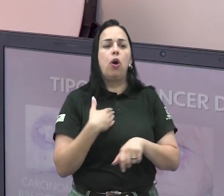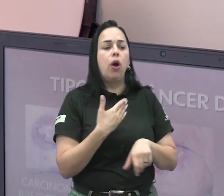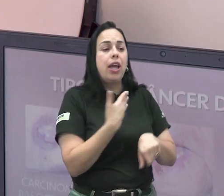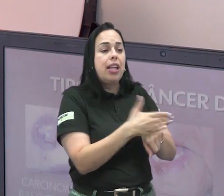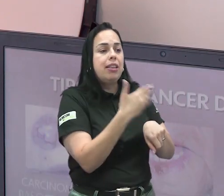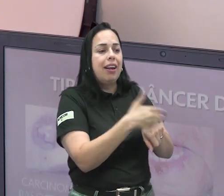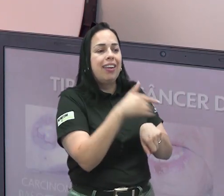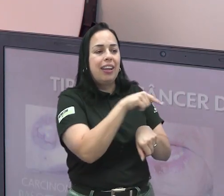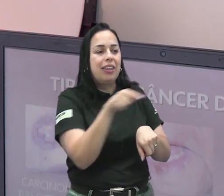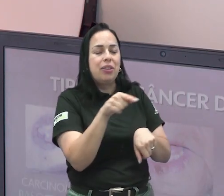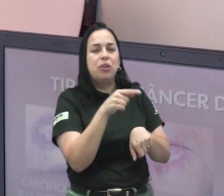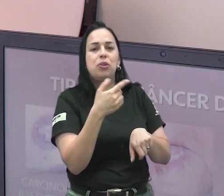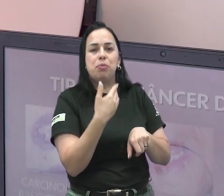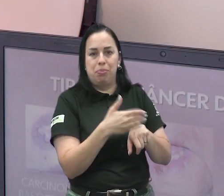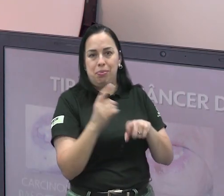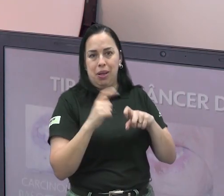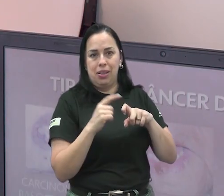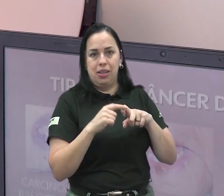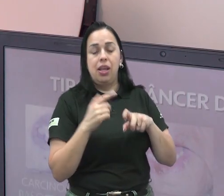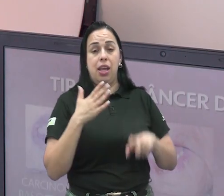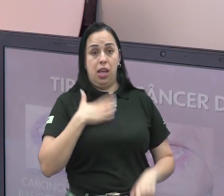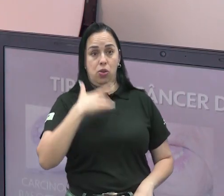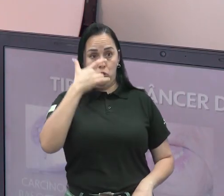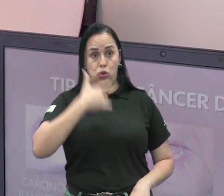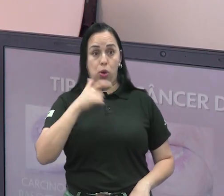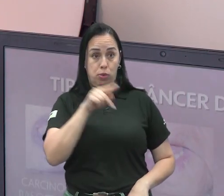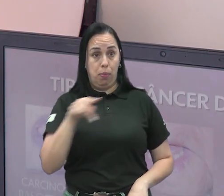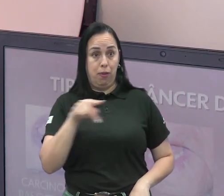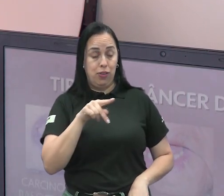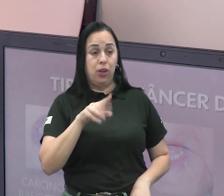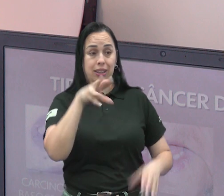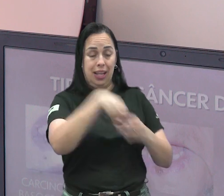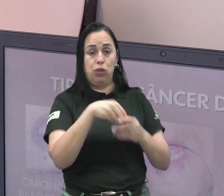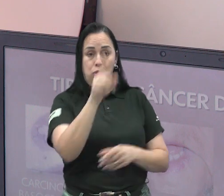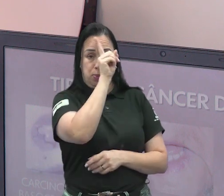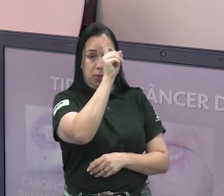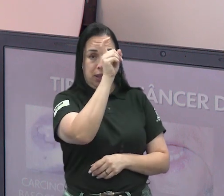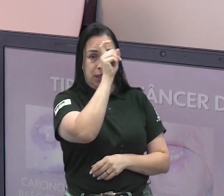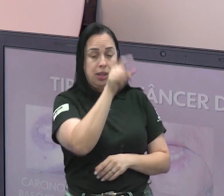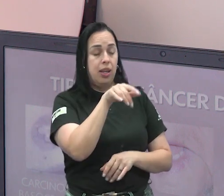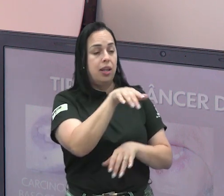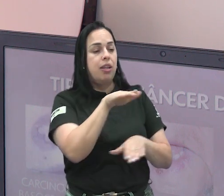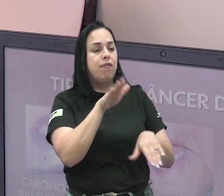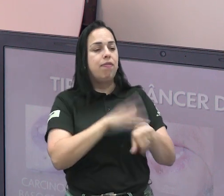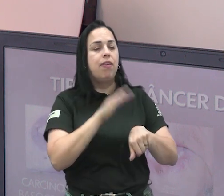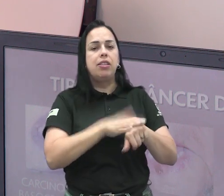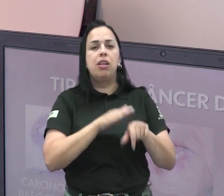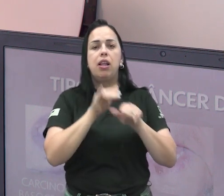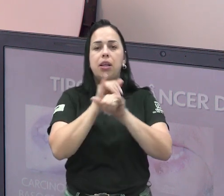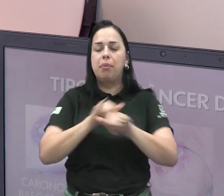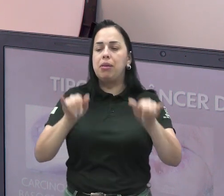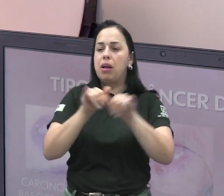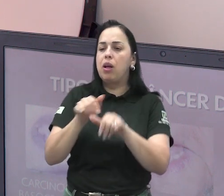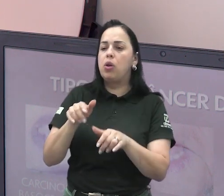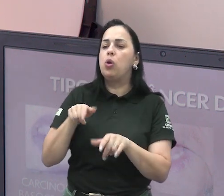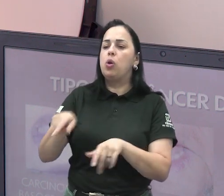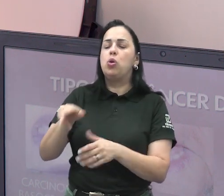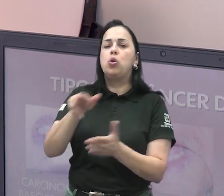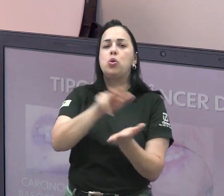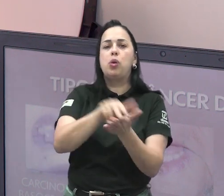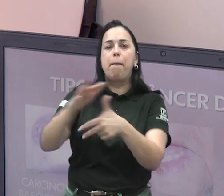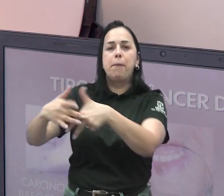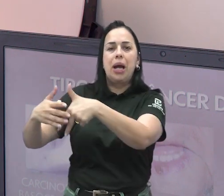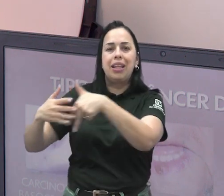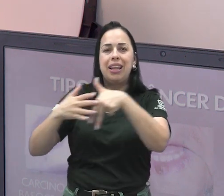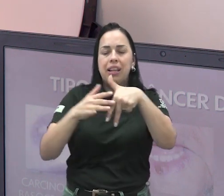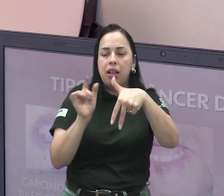nós treinamos os futuros dermatologistas do Brasil, inclusive eu sou professor em um desses hospitais, nós fazemos campanhas e vários pacientes passam